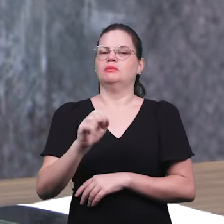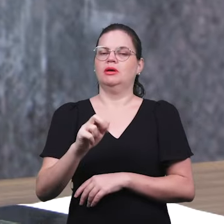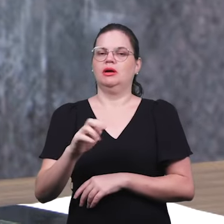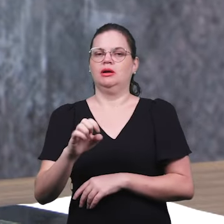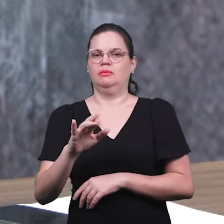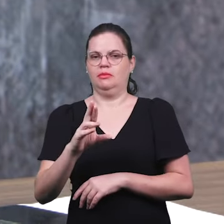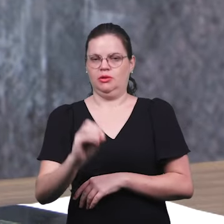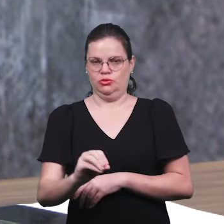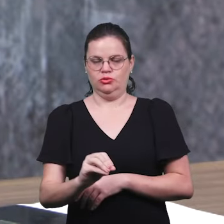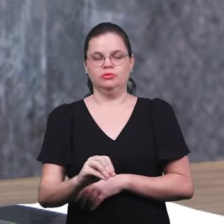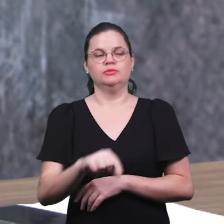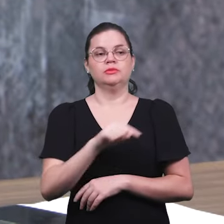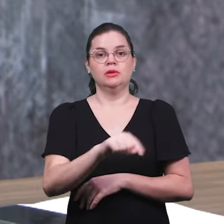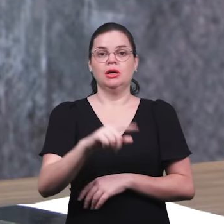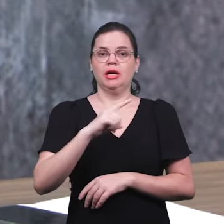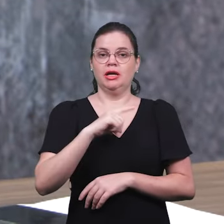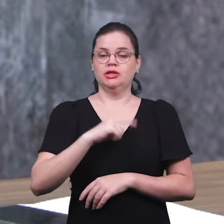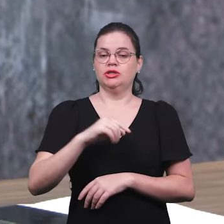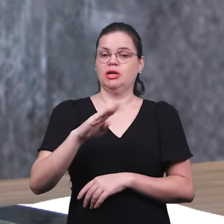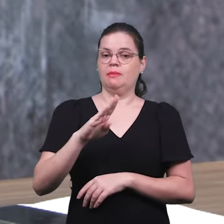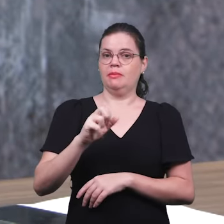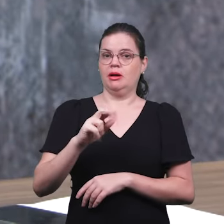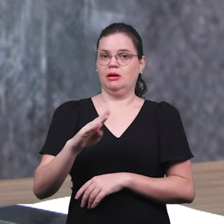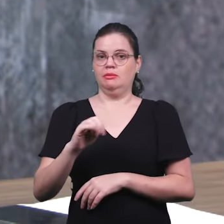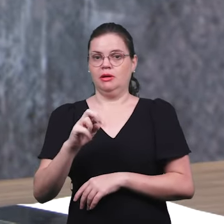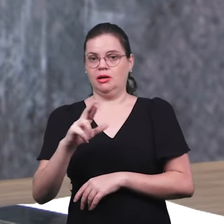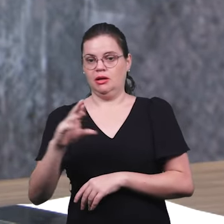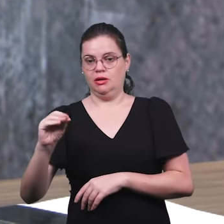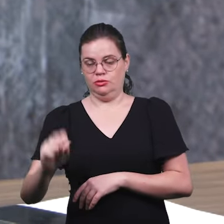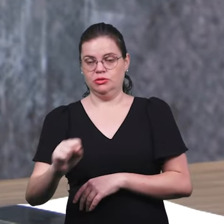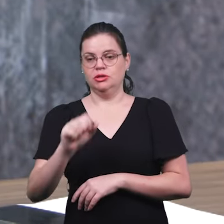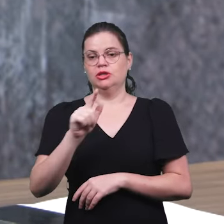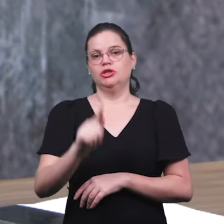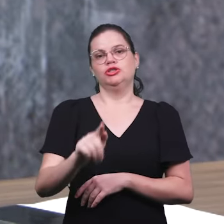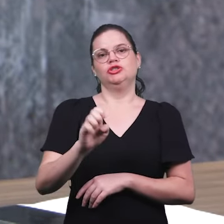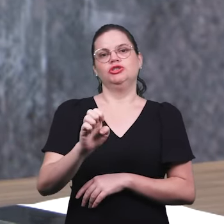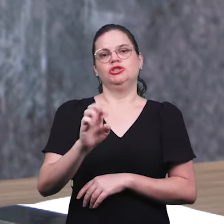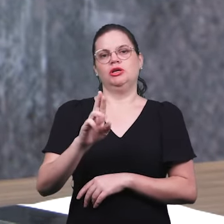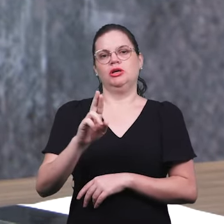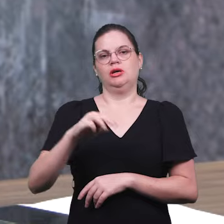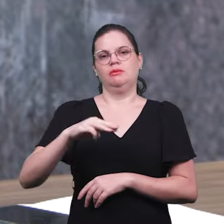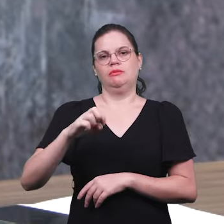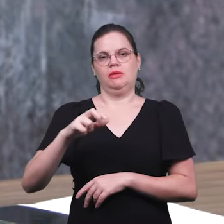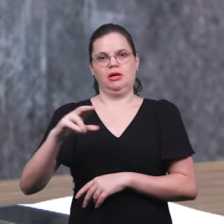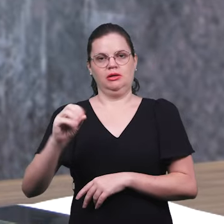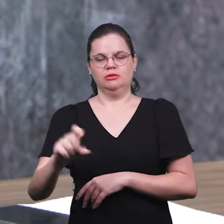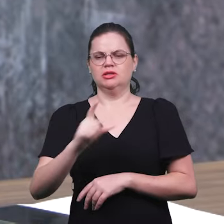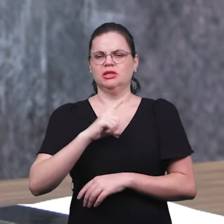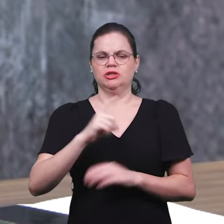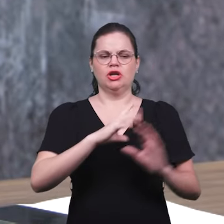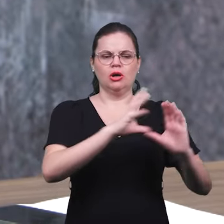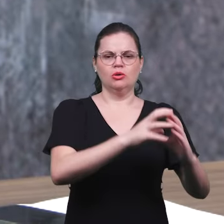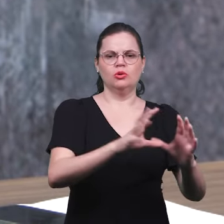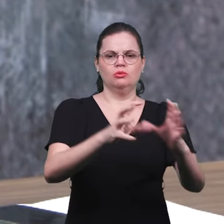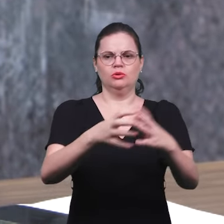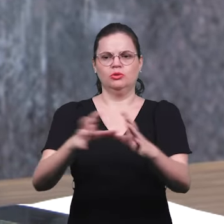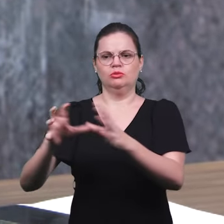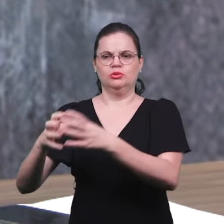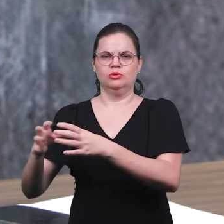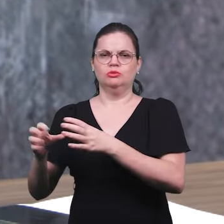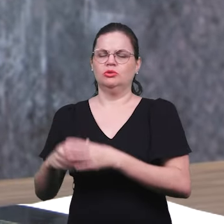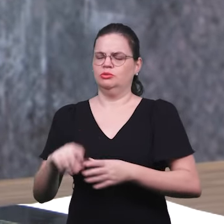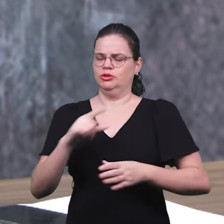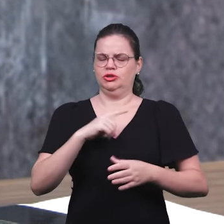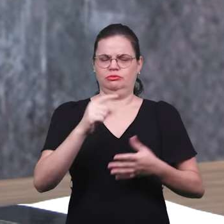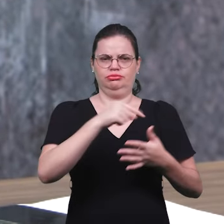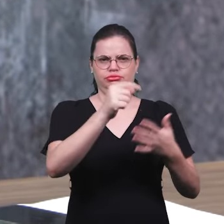bárbaros germânicos, que por sua vez se dividiam em inúmeros grupos. Havia ali os vândalos, os francos,